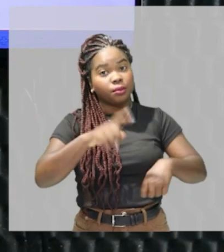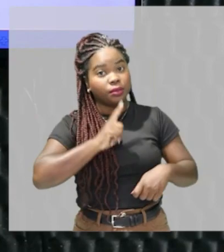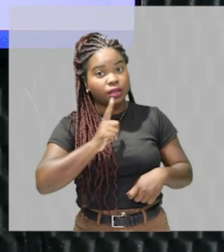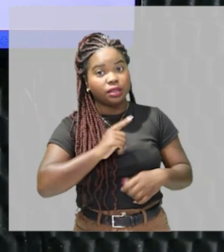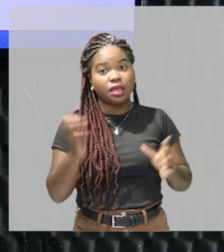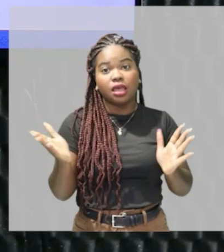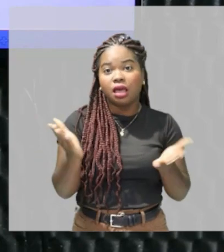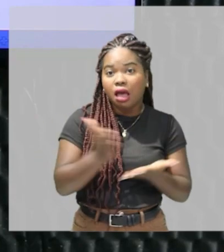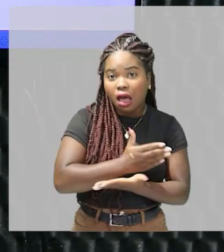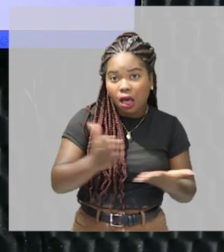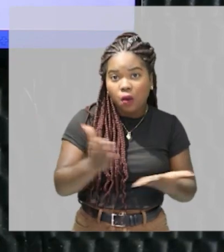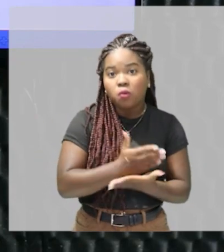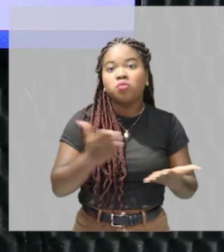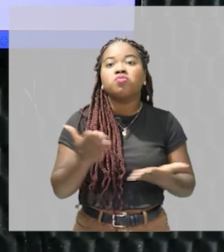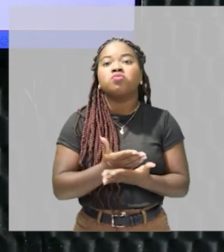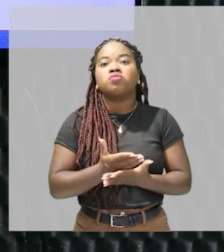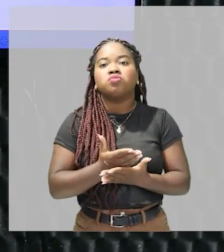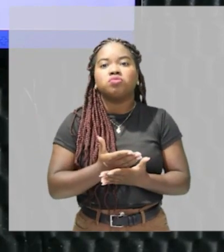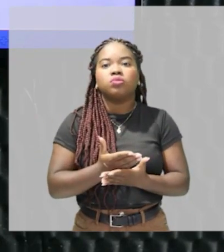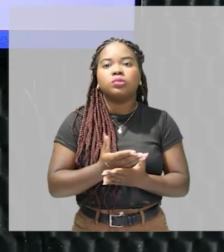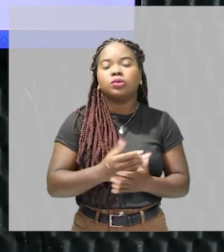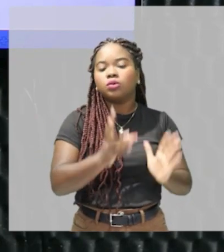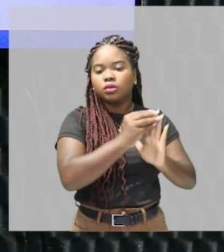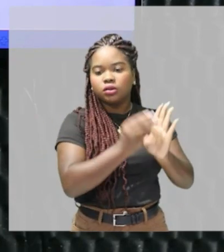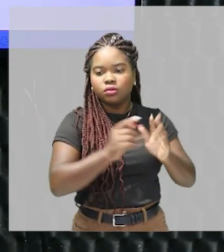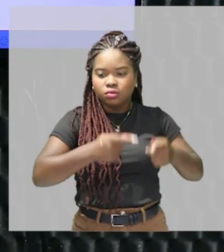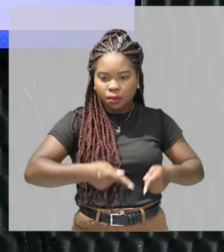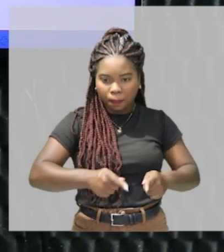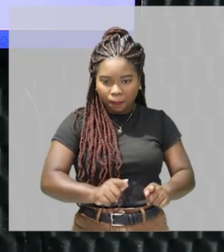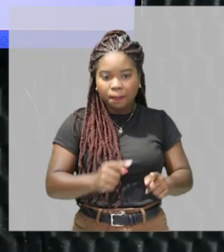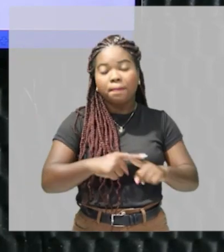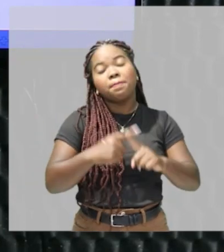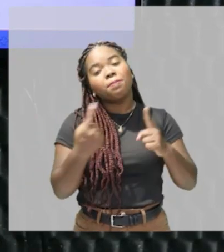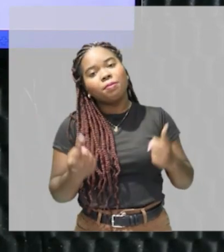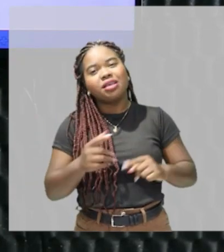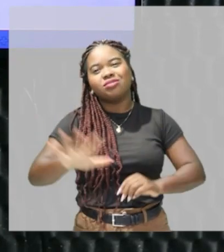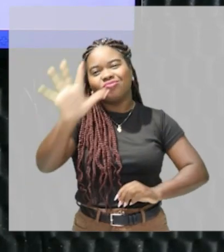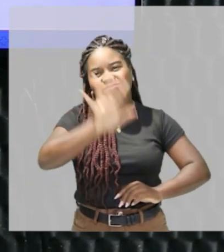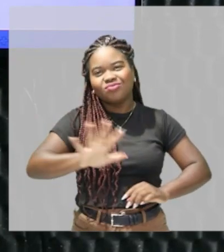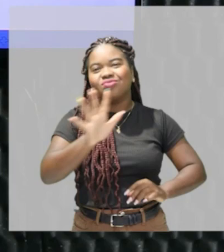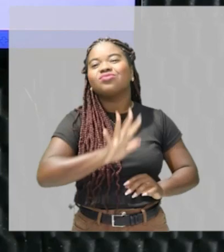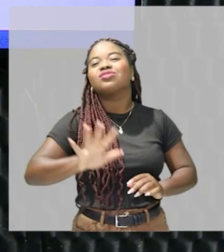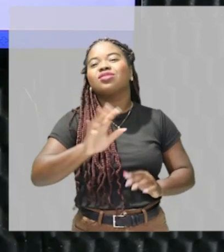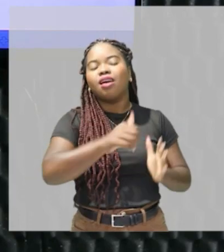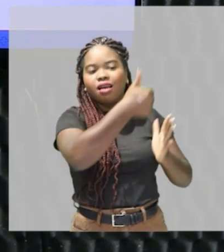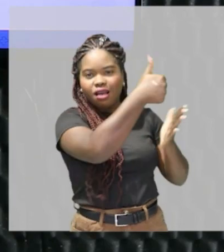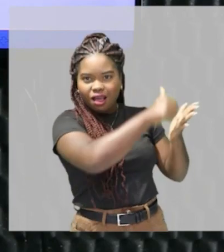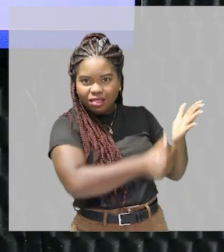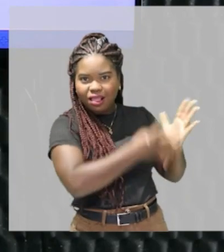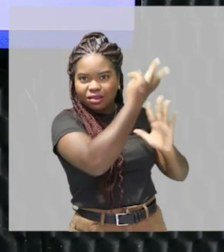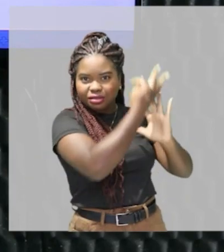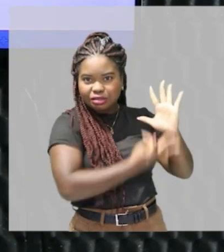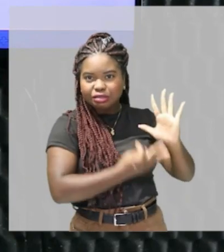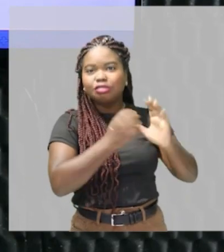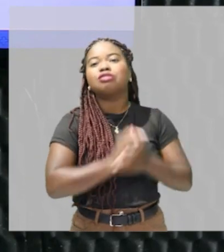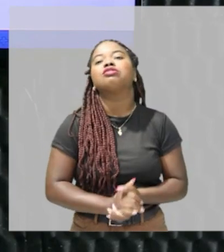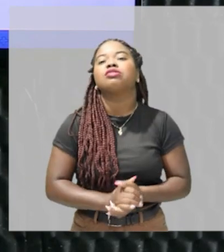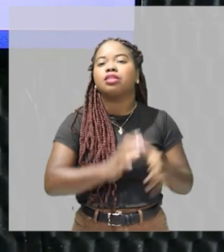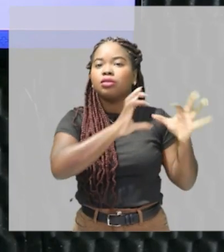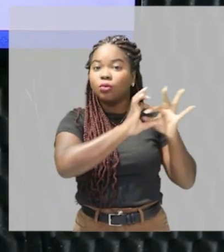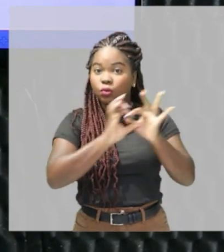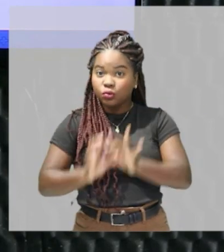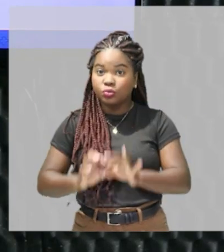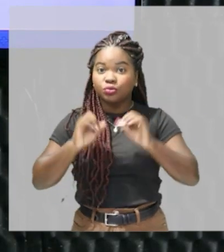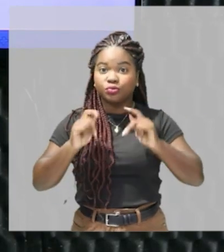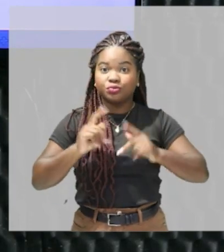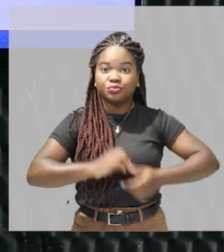referências gramaticais, mas em geral, interpretação de texto, sempre analisando o contexto em que aquelas expressões estão